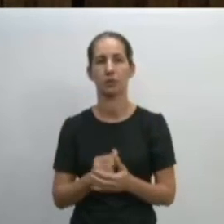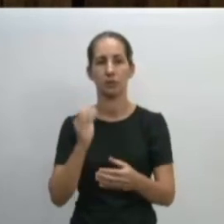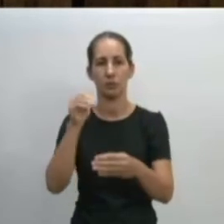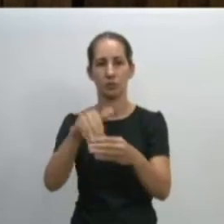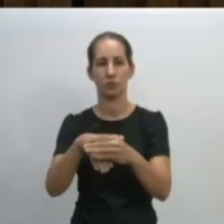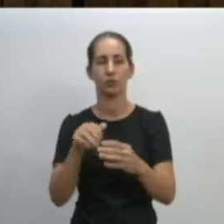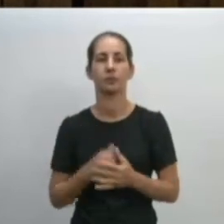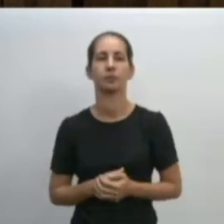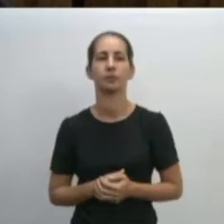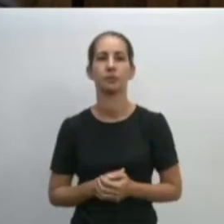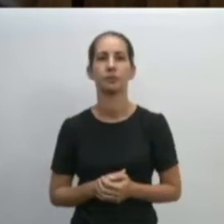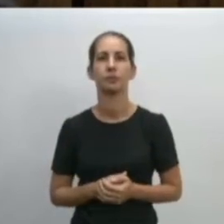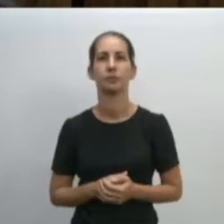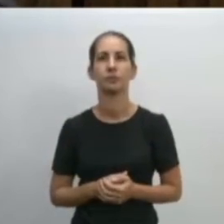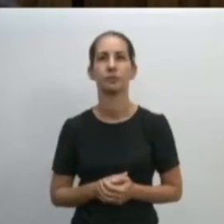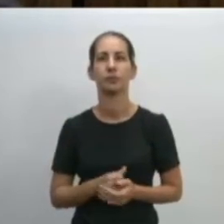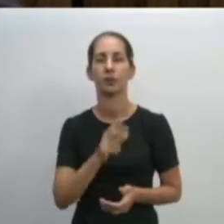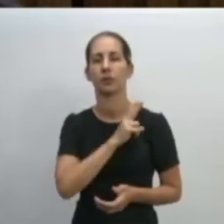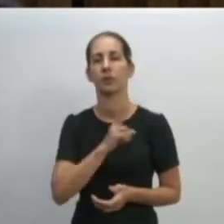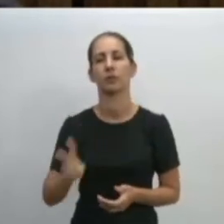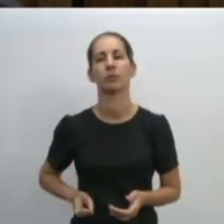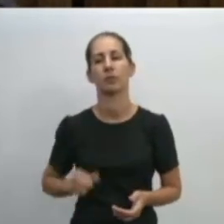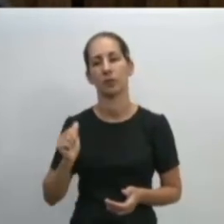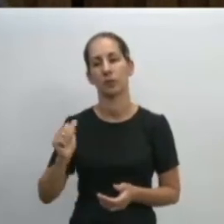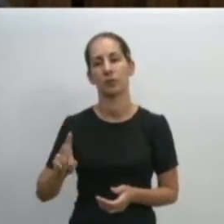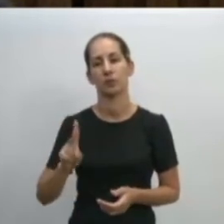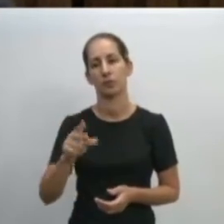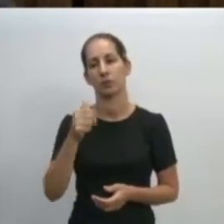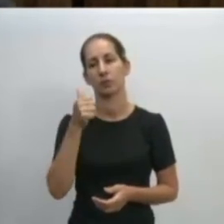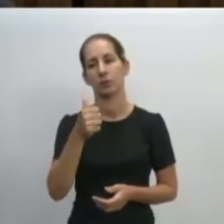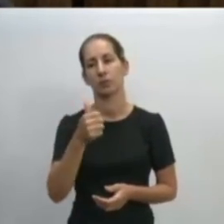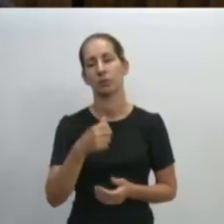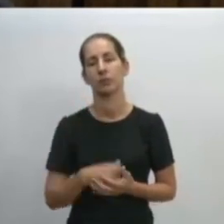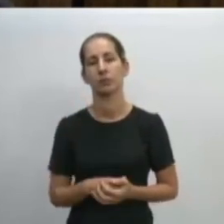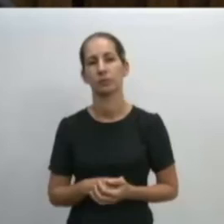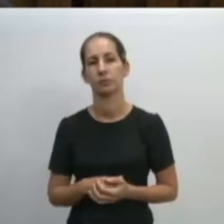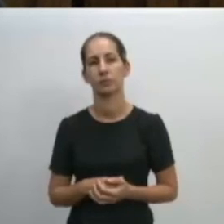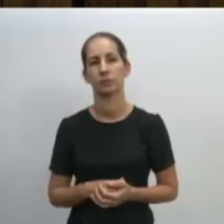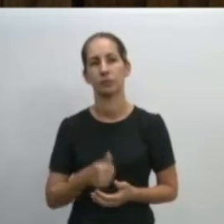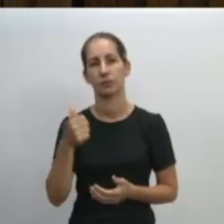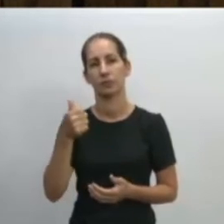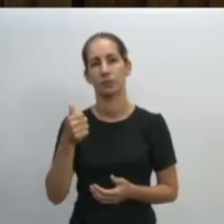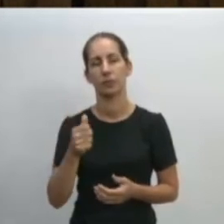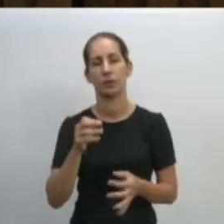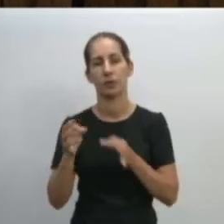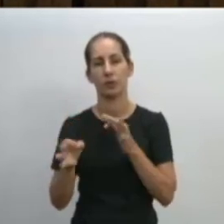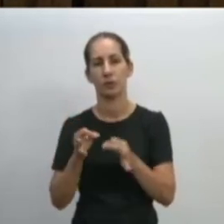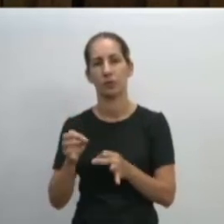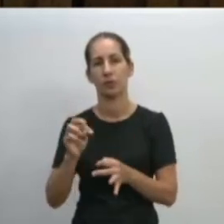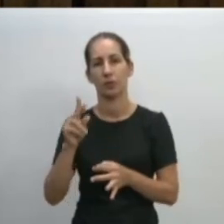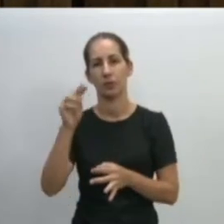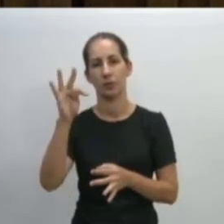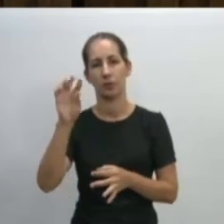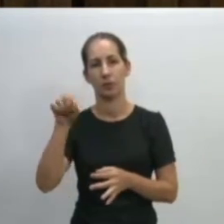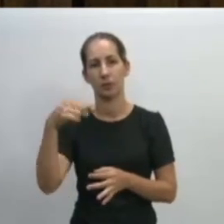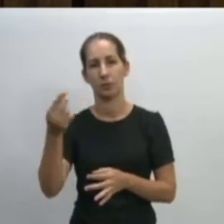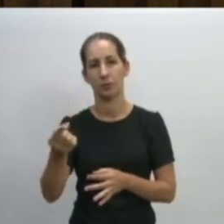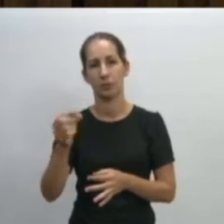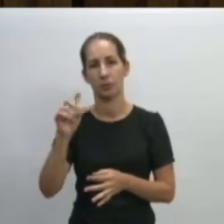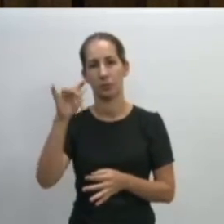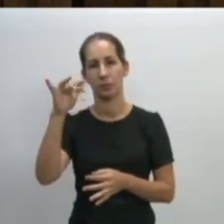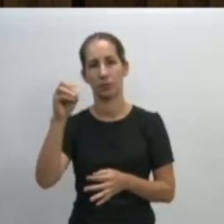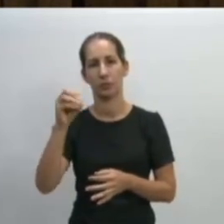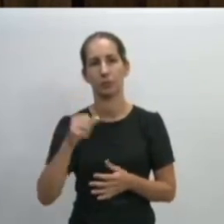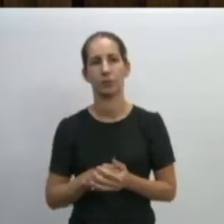declarações de votos. Vereadores que aprovam, permaneçam como estão. Aprovado. Pela ordem, vereador Ebert, em seguida, vereador